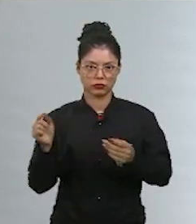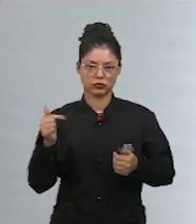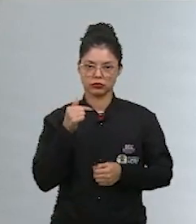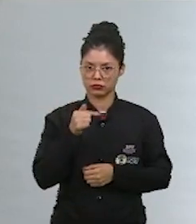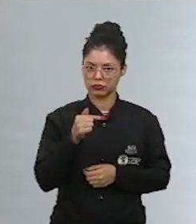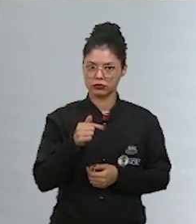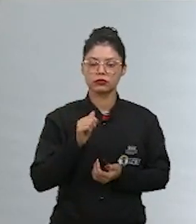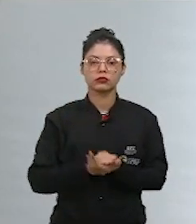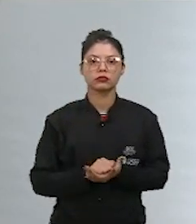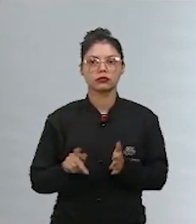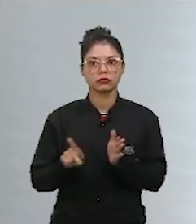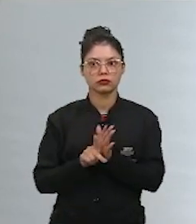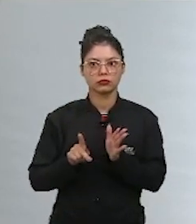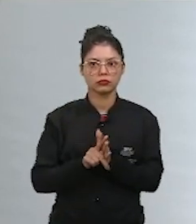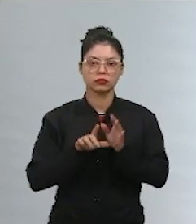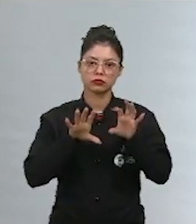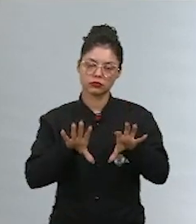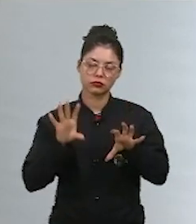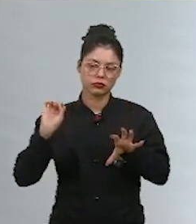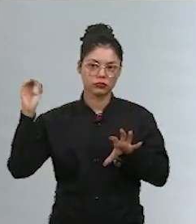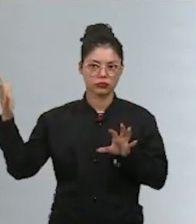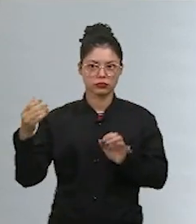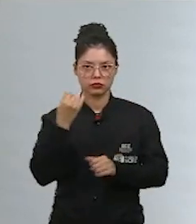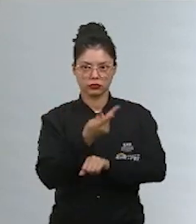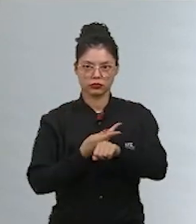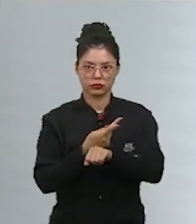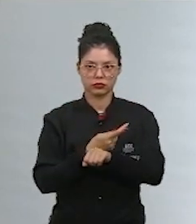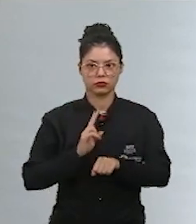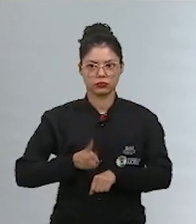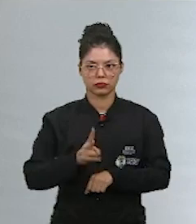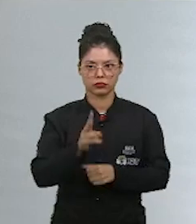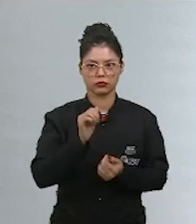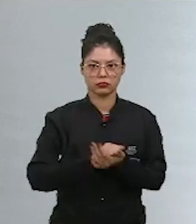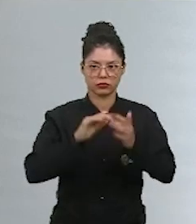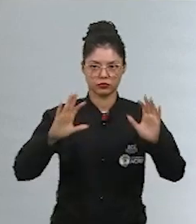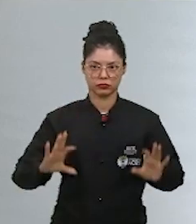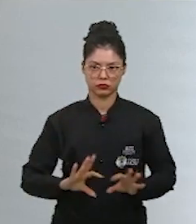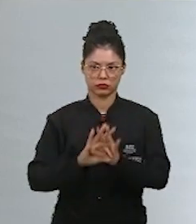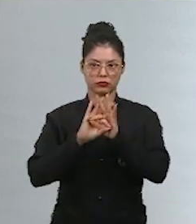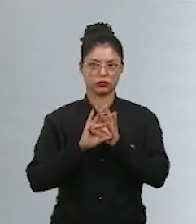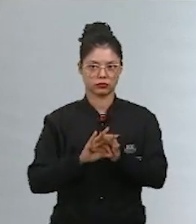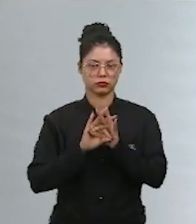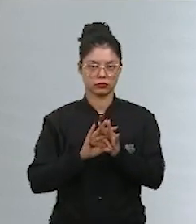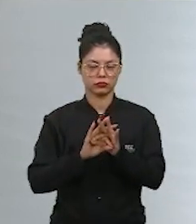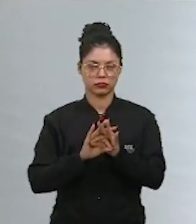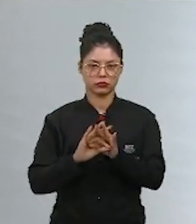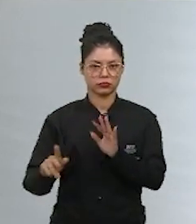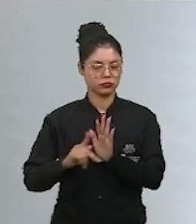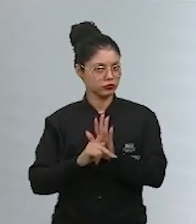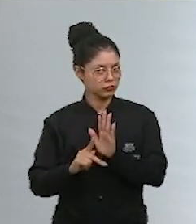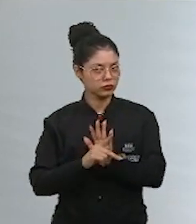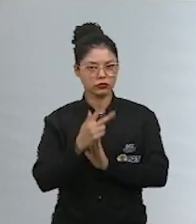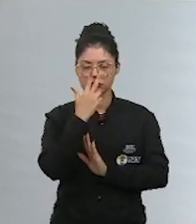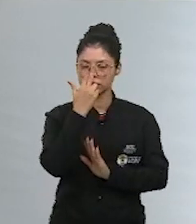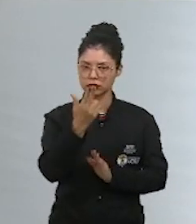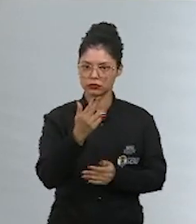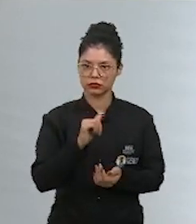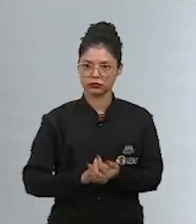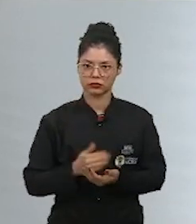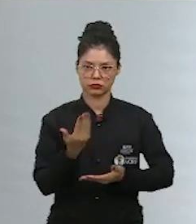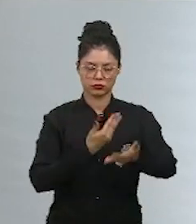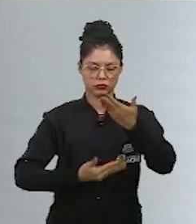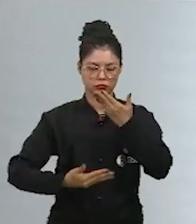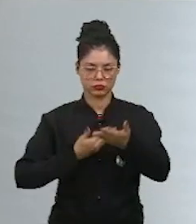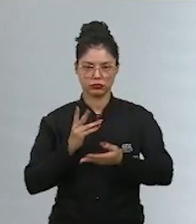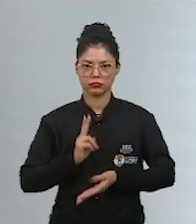falei, então é desse jeito, procurando manter uma relação harmoniosa com o seu semelhante e